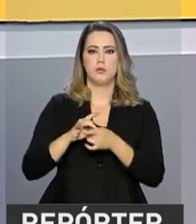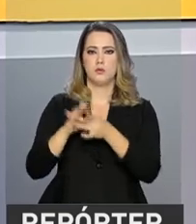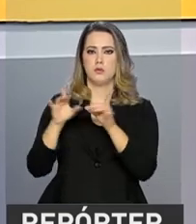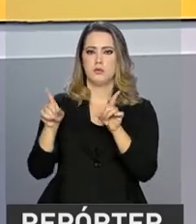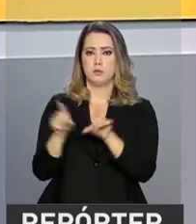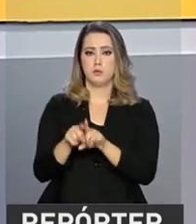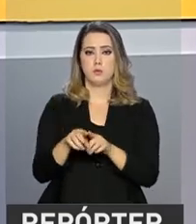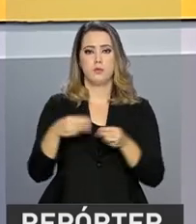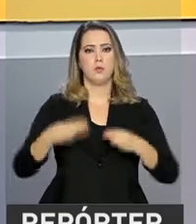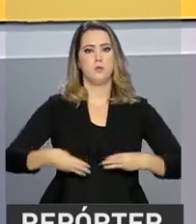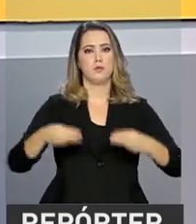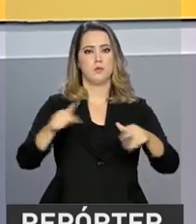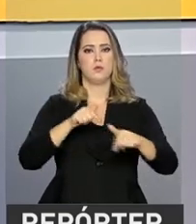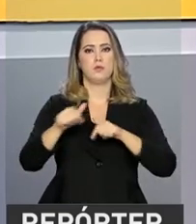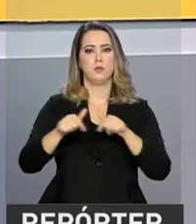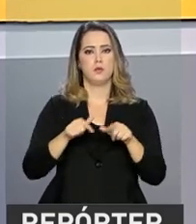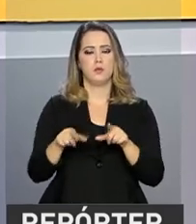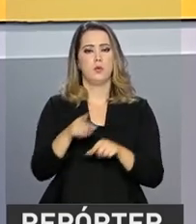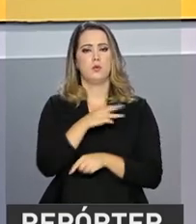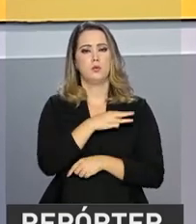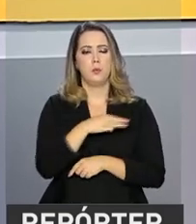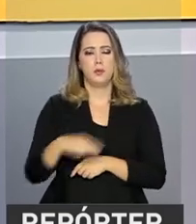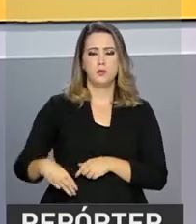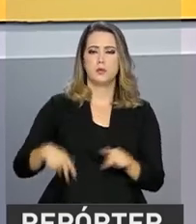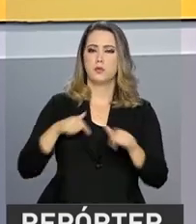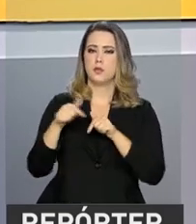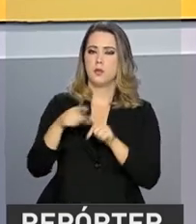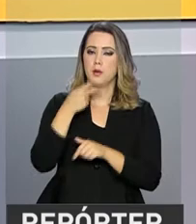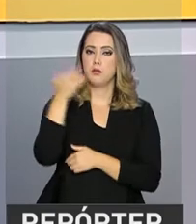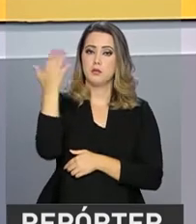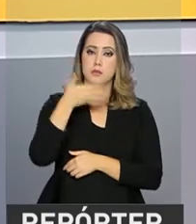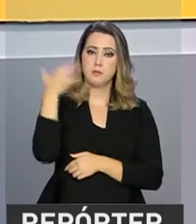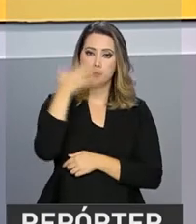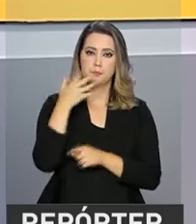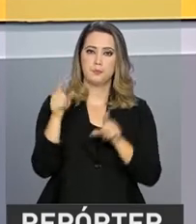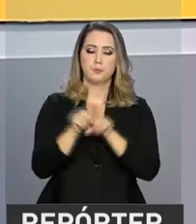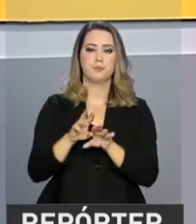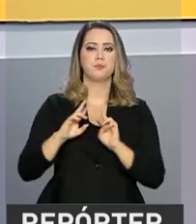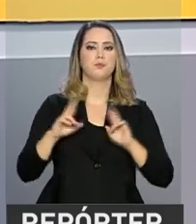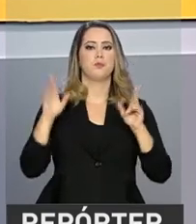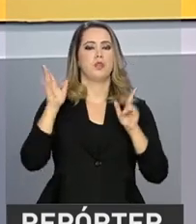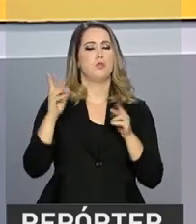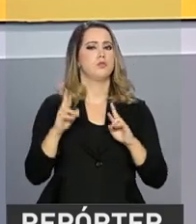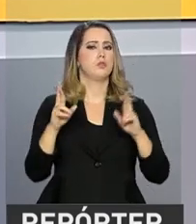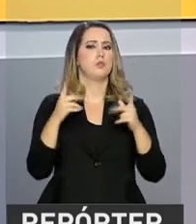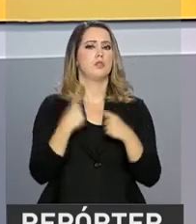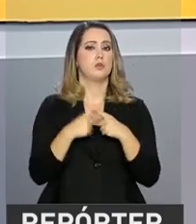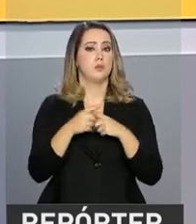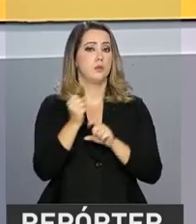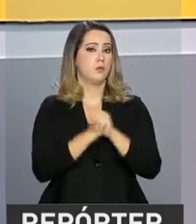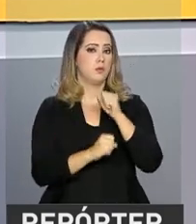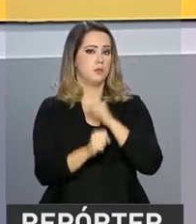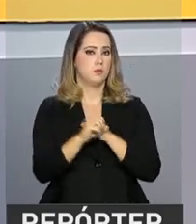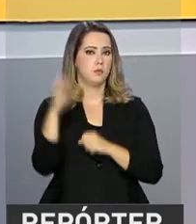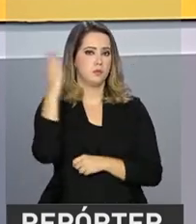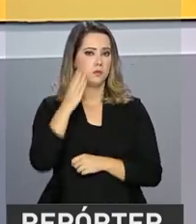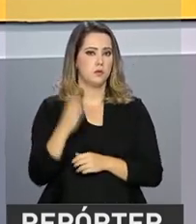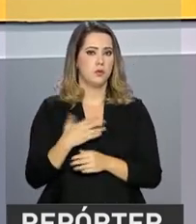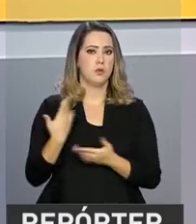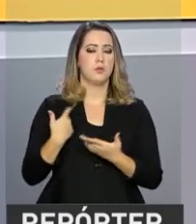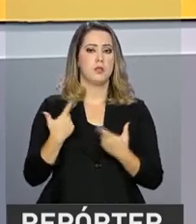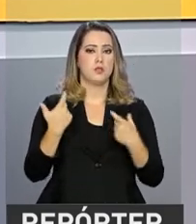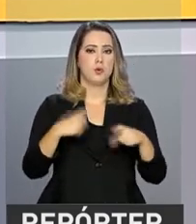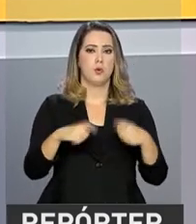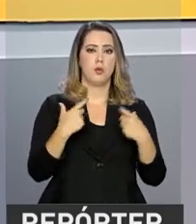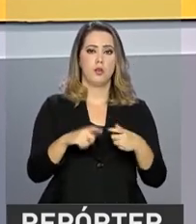14.438 autorizações. O ministro do Trabalho, Ronaldo Nogueira, explica que essa diferença já era esperada, já que no ano passado o Brasil sediou